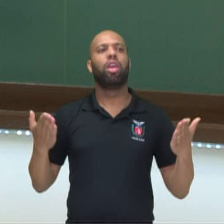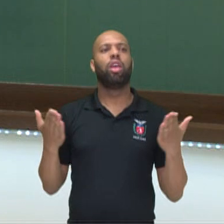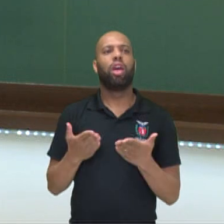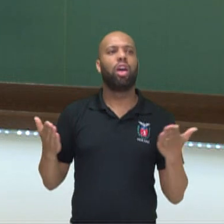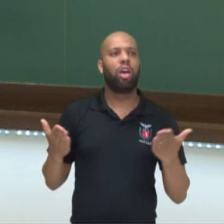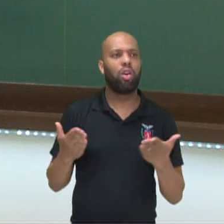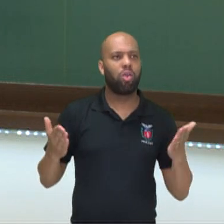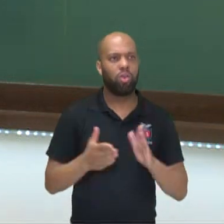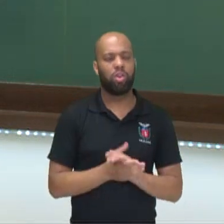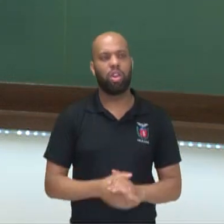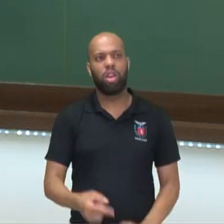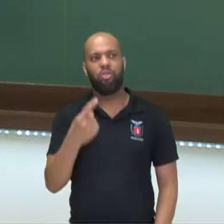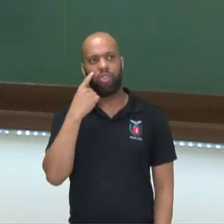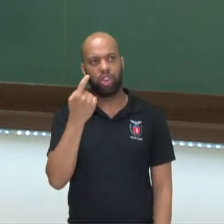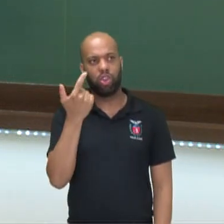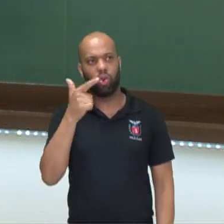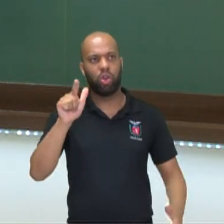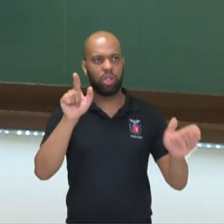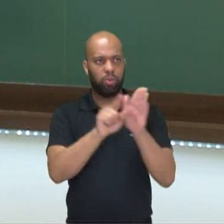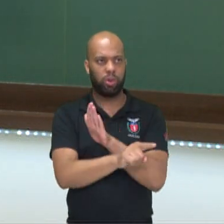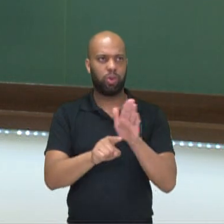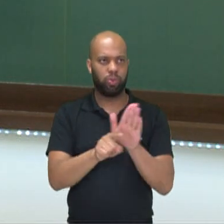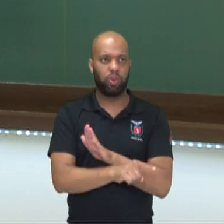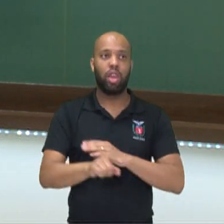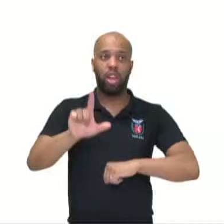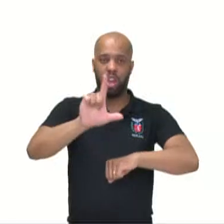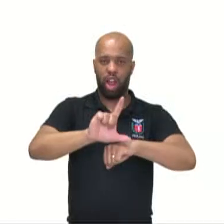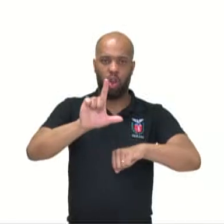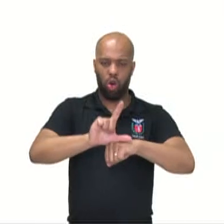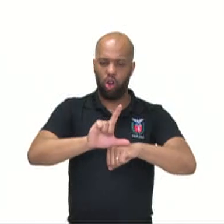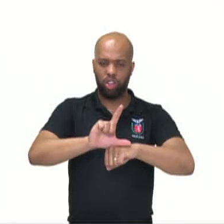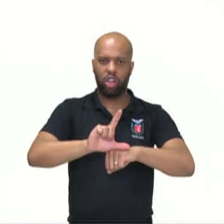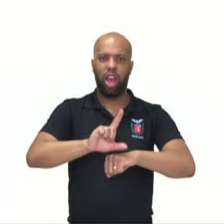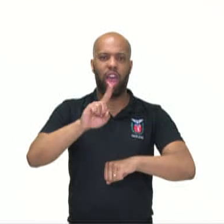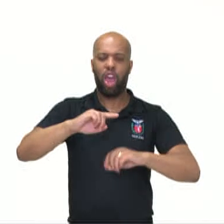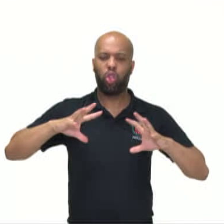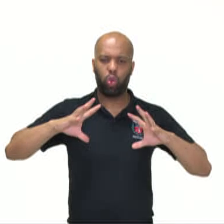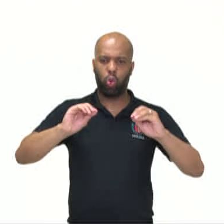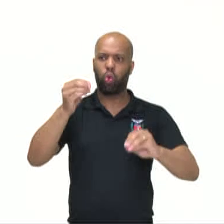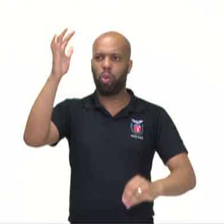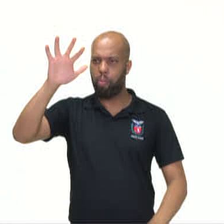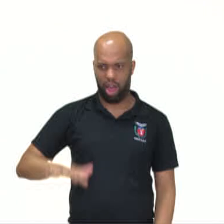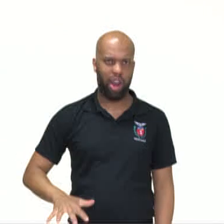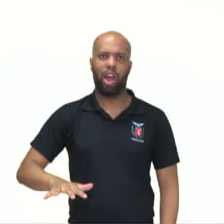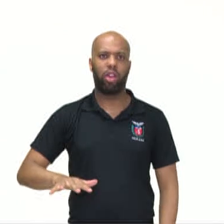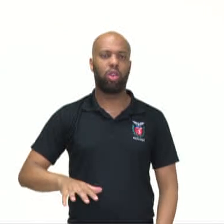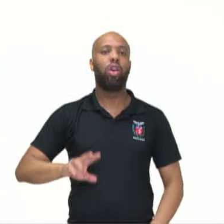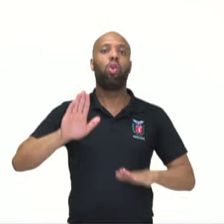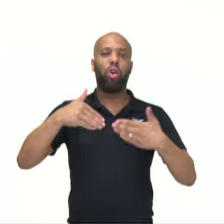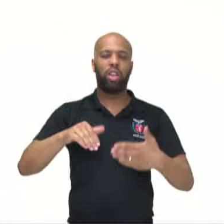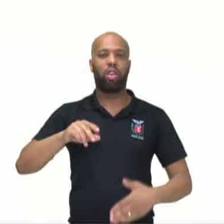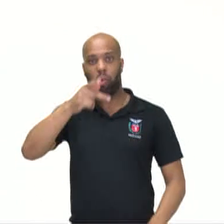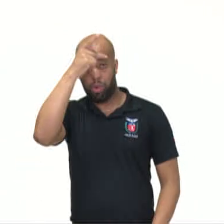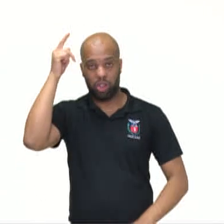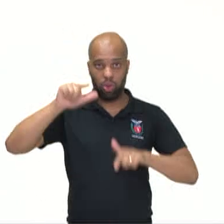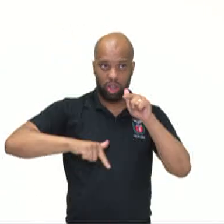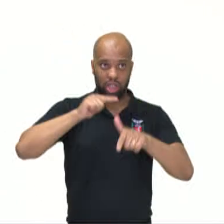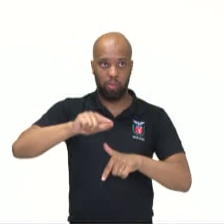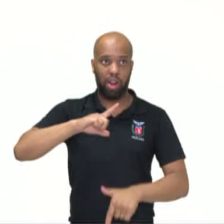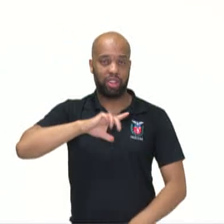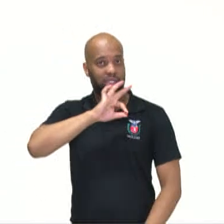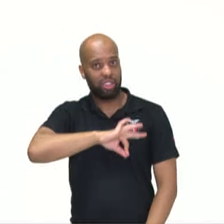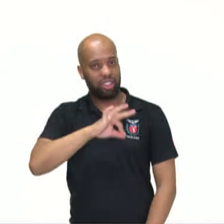Agora a gente vai para o próximo exercício. Dá uma olhada comigo. Na loja Tudo Barato, os vendedores recebem um salário fixo de R$